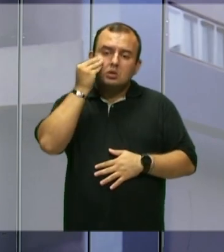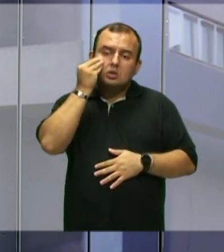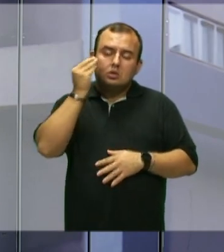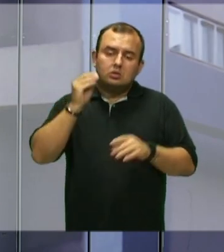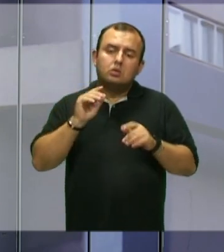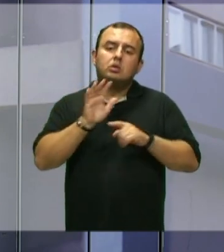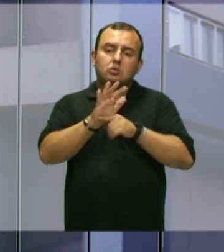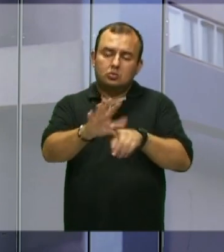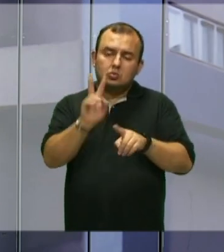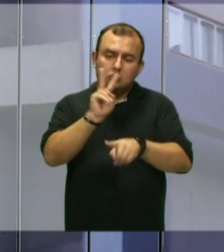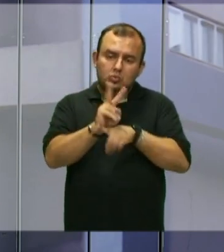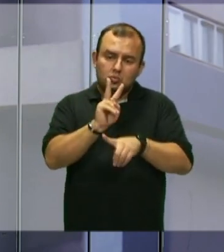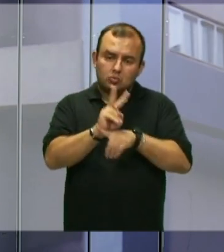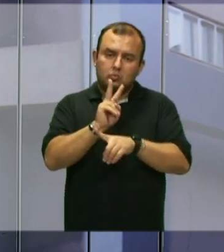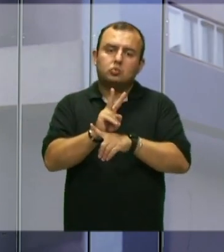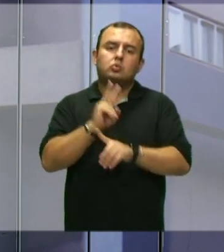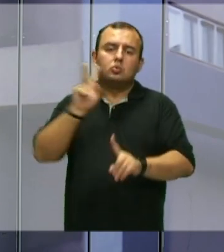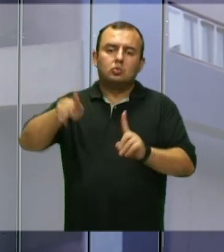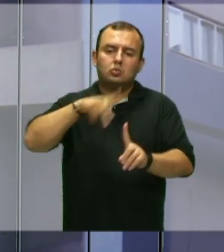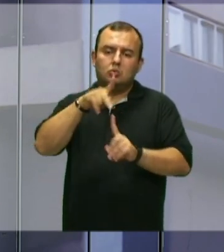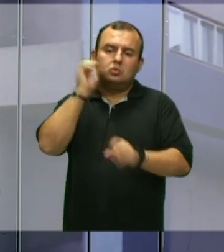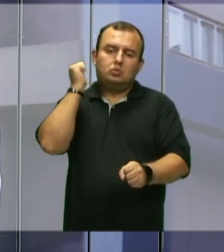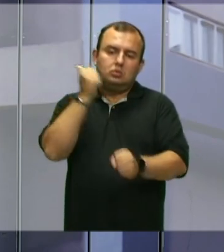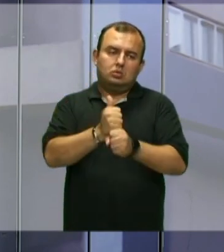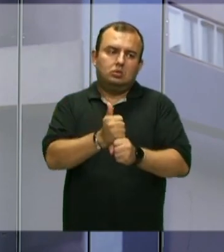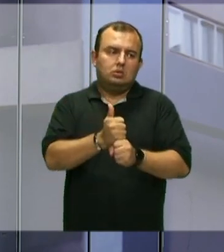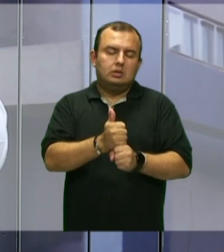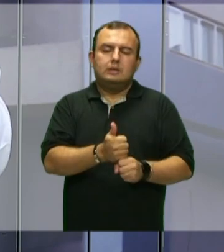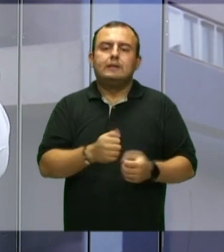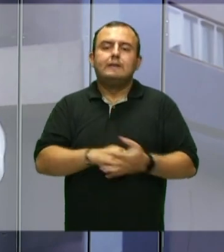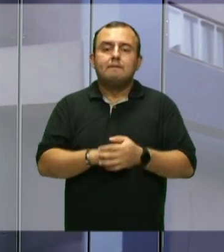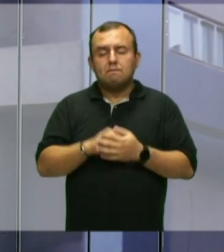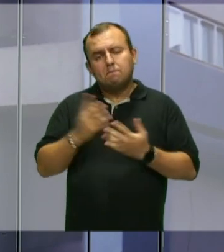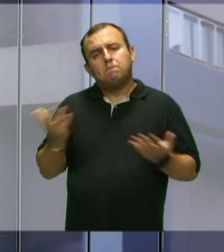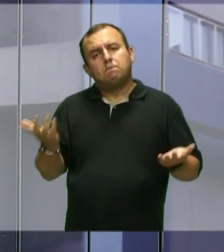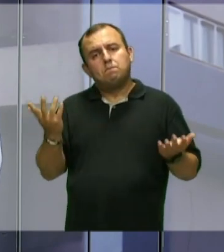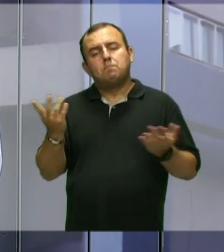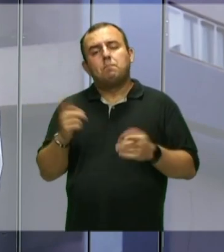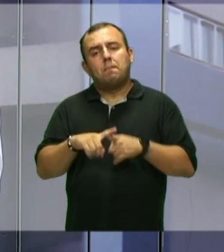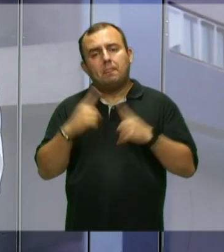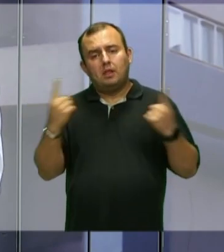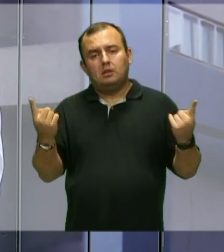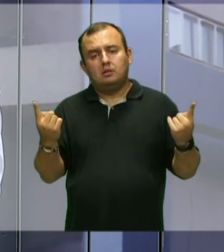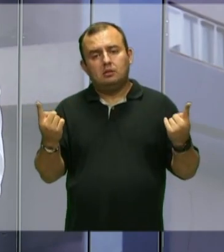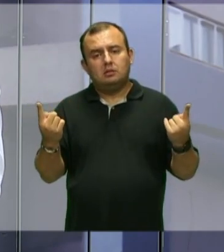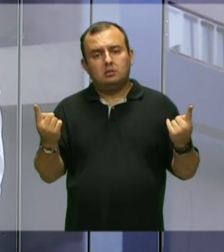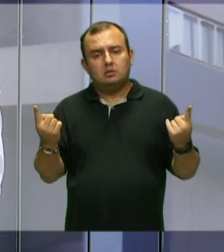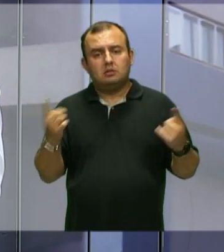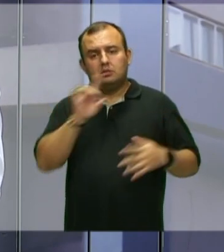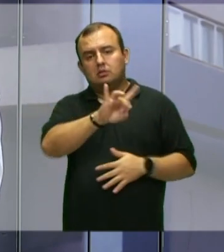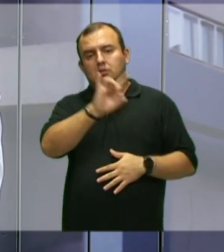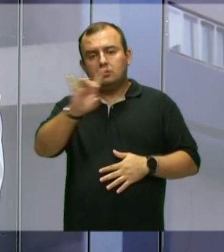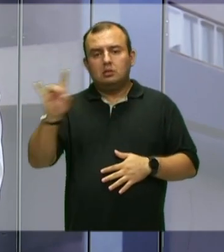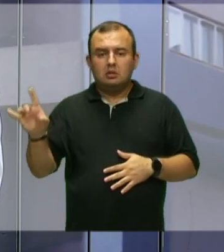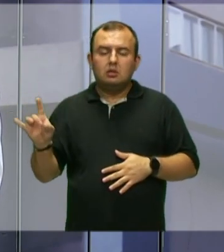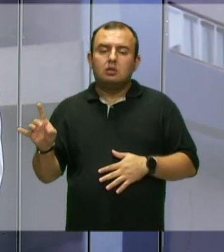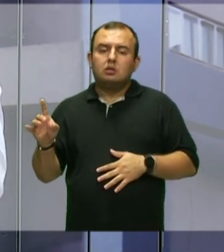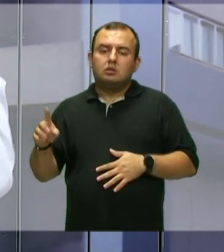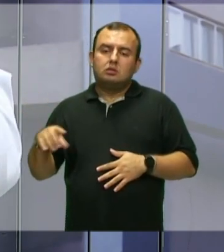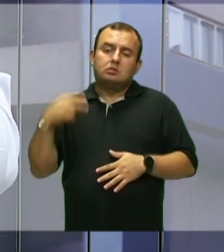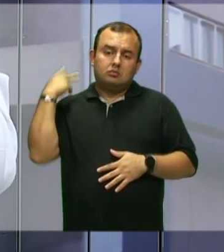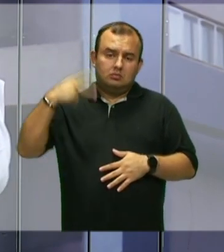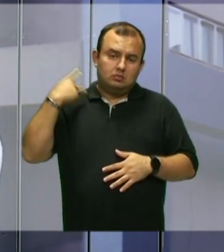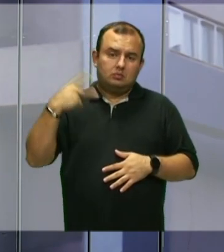possível para preservar o plano diretor original que veio para essa casa. Mas, mesmo assim, a gente sabe que cada parlamentar que aqui